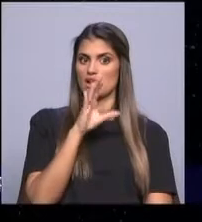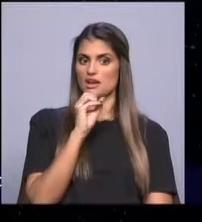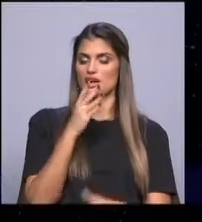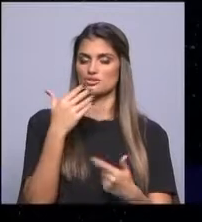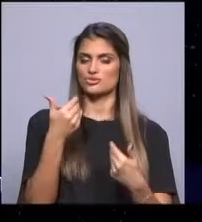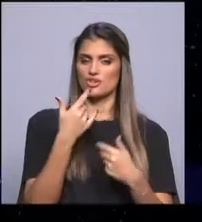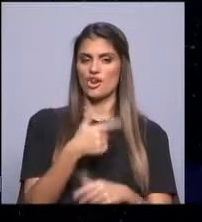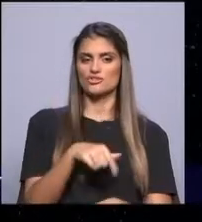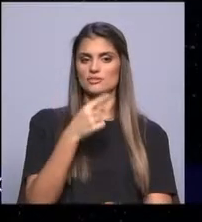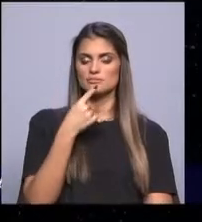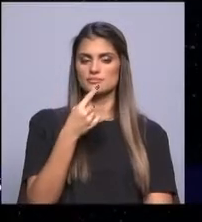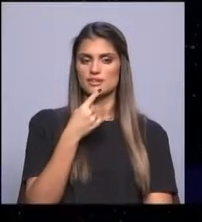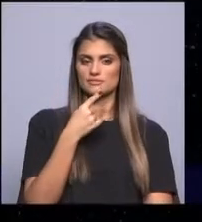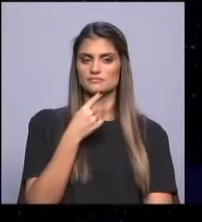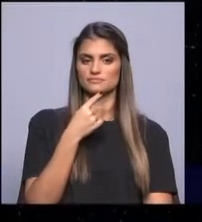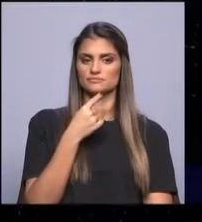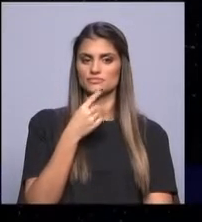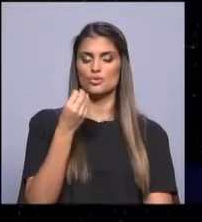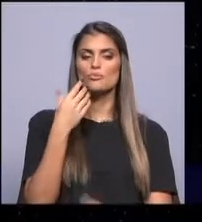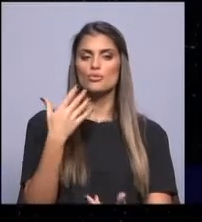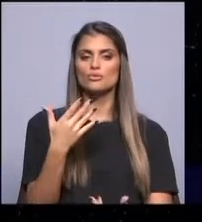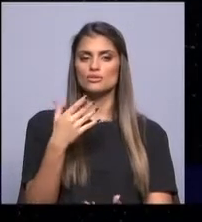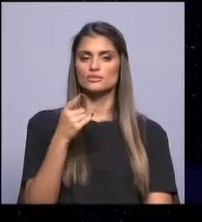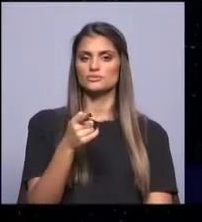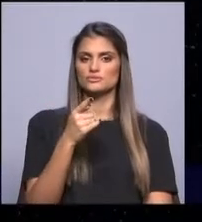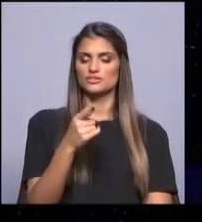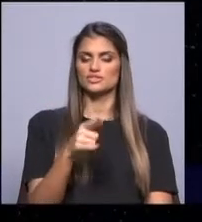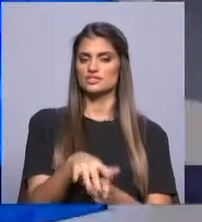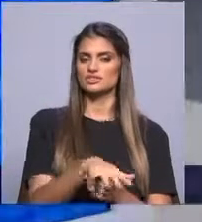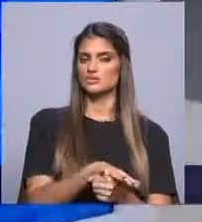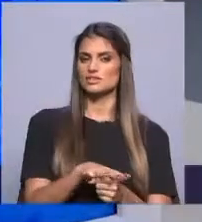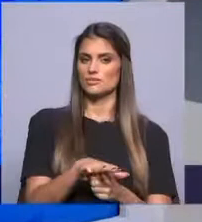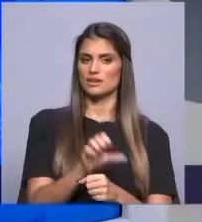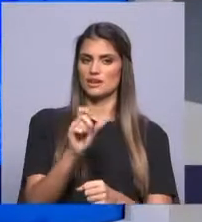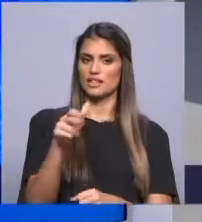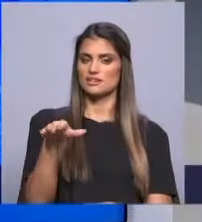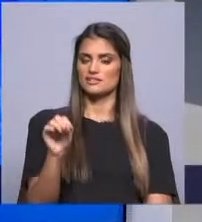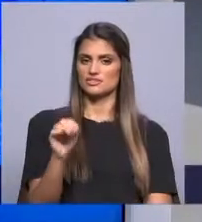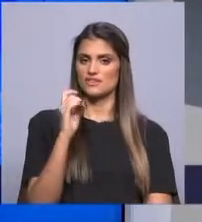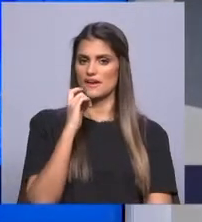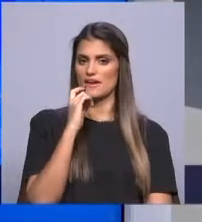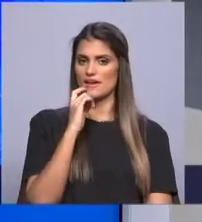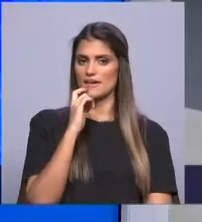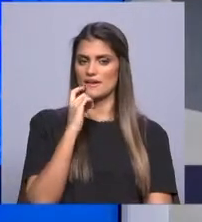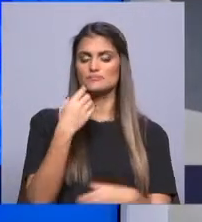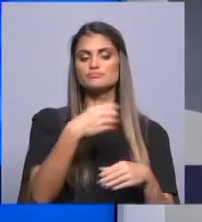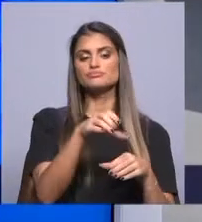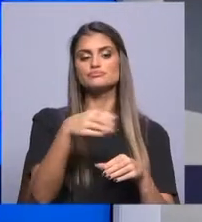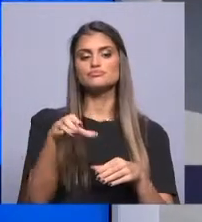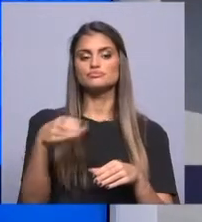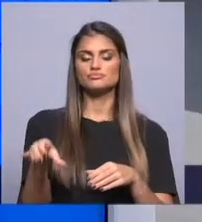ajuda-nos a perceber, Jorge, como é que estes filamentos de galáxias estão dispersas pelo